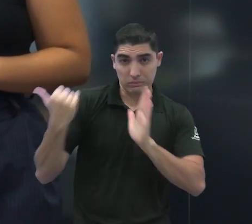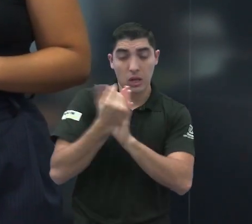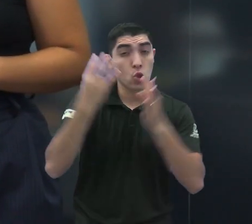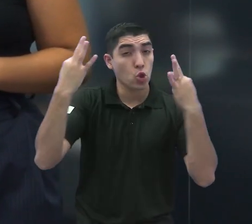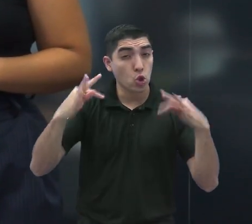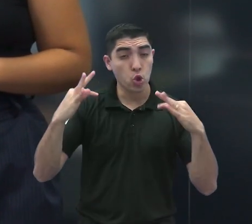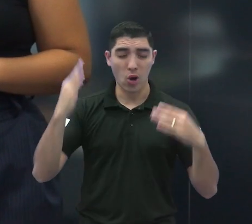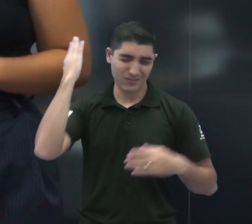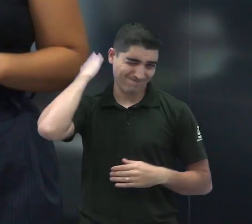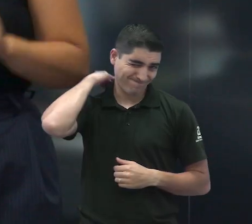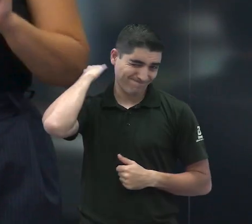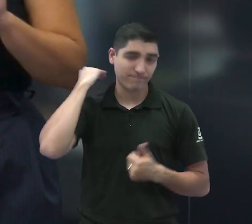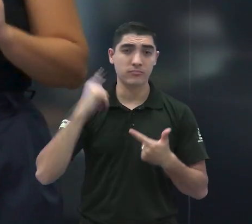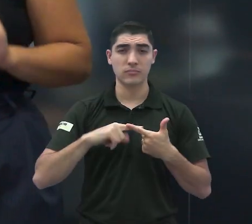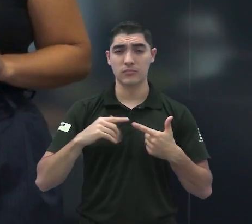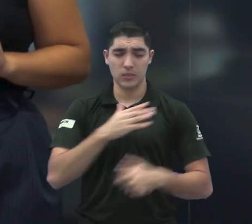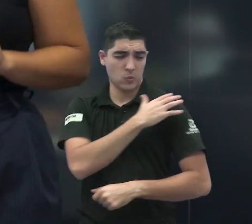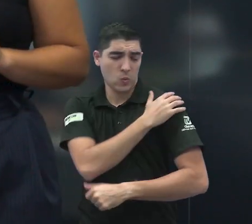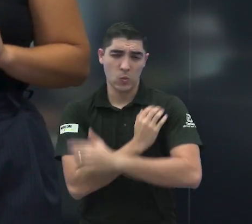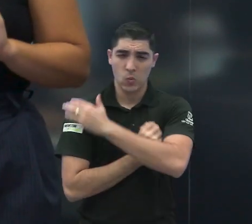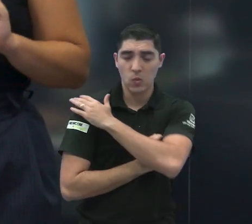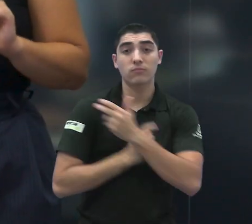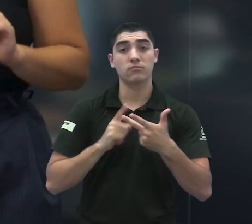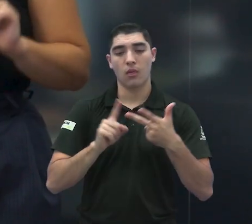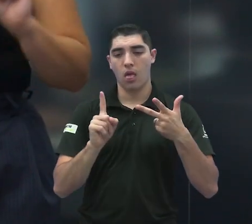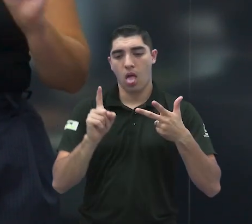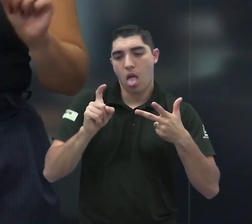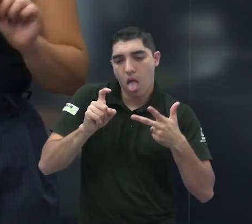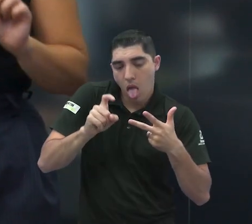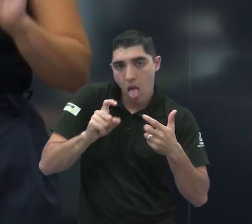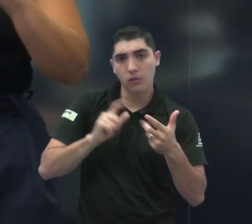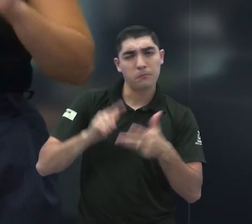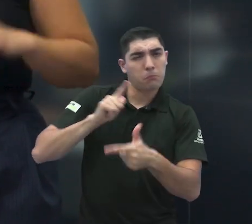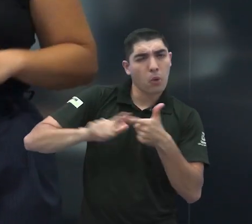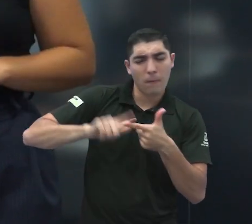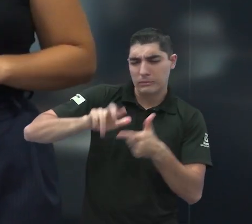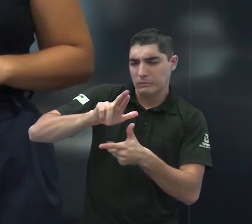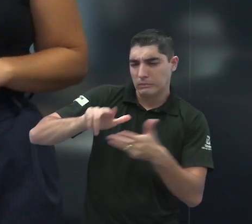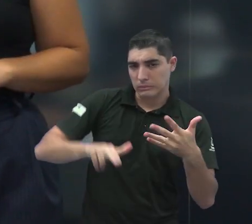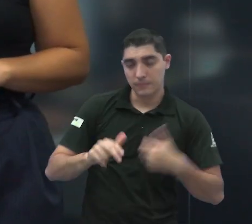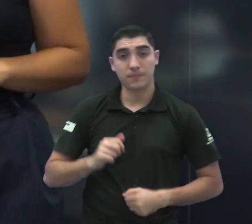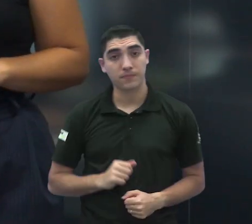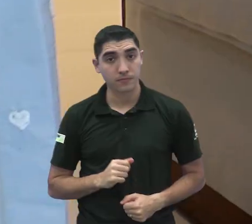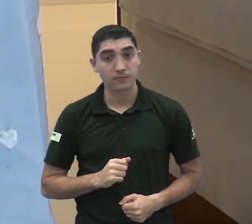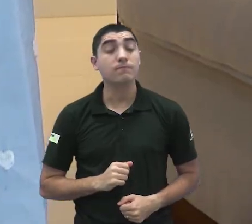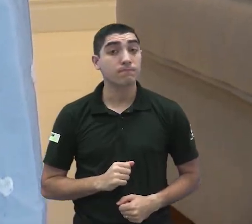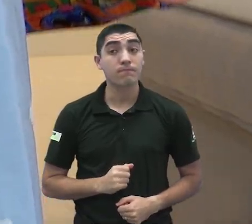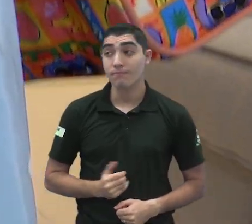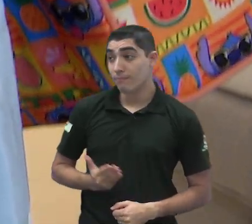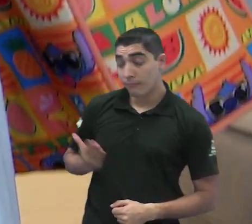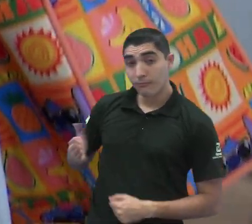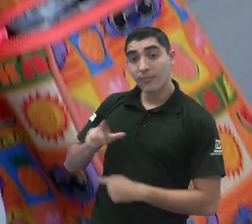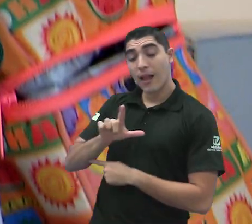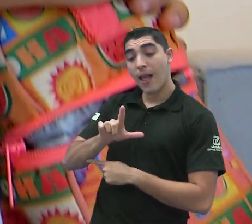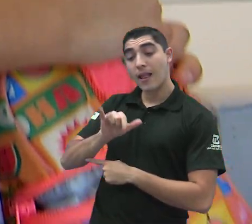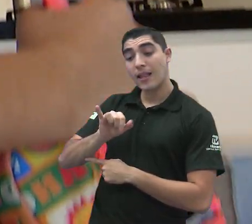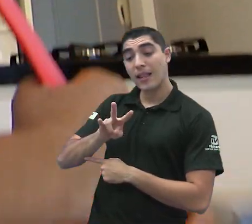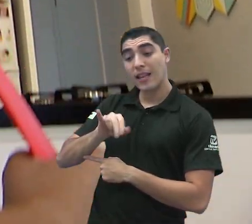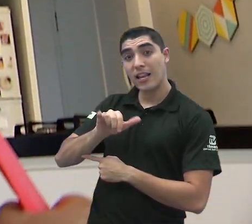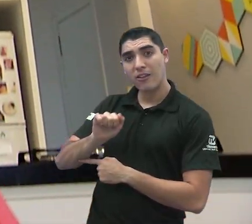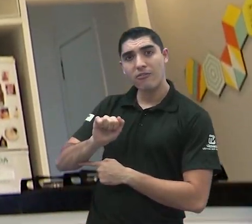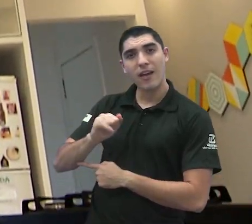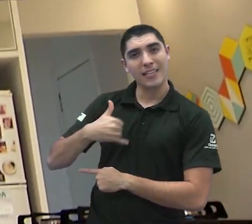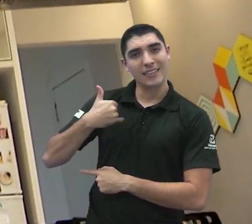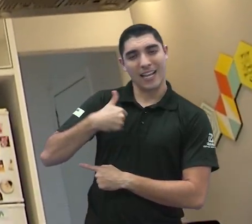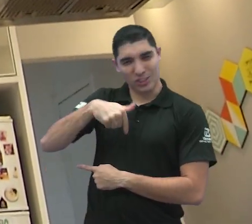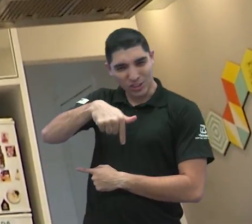nas costas e ombros, má postura, desvios na coluna e outros problemas. Todos os dias, Lívia,